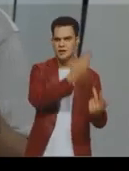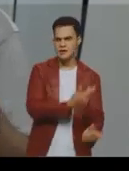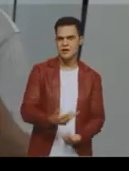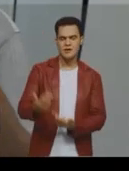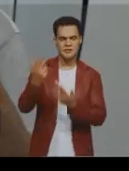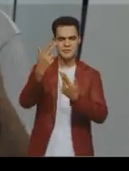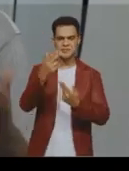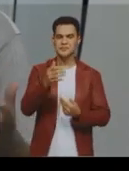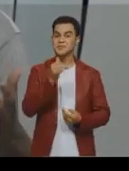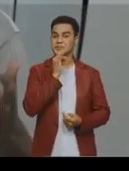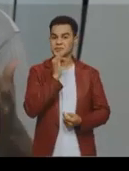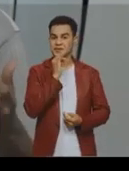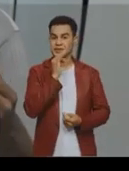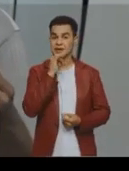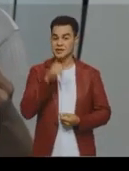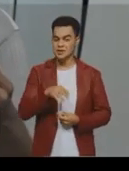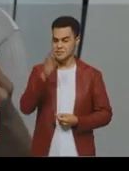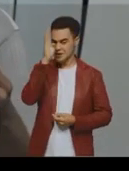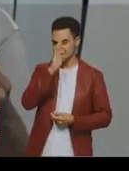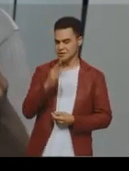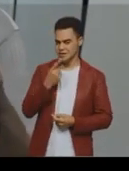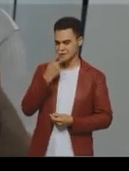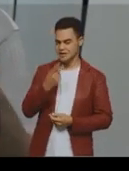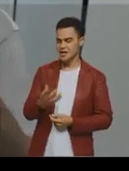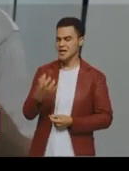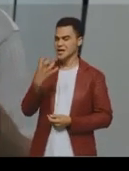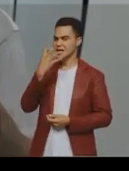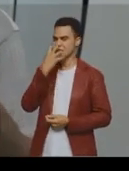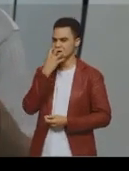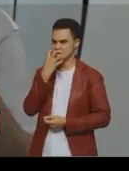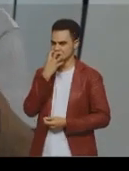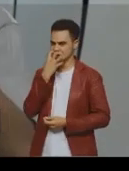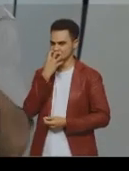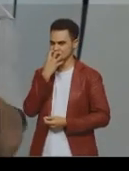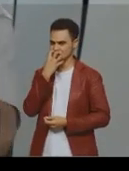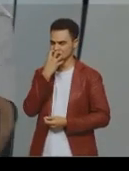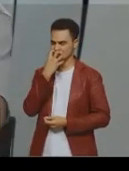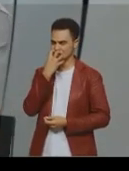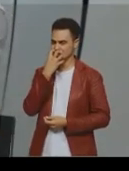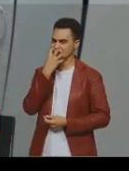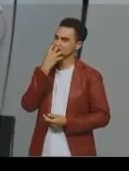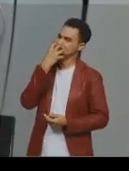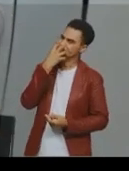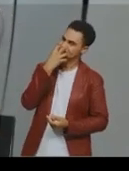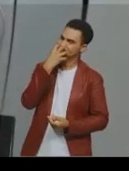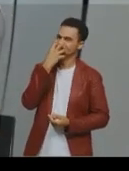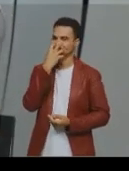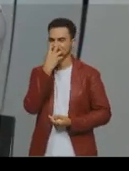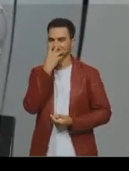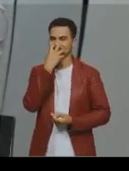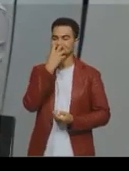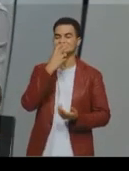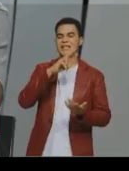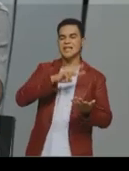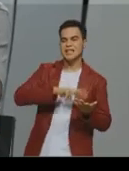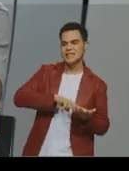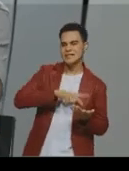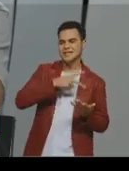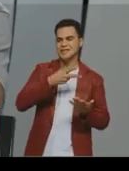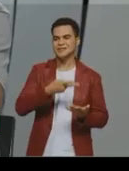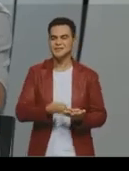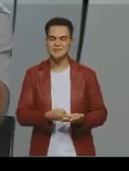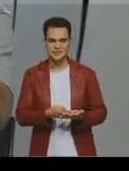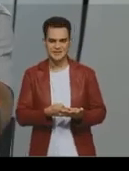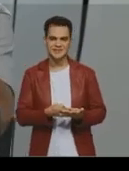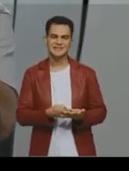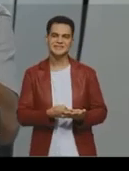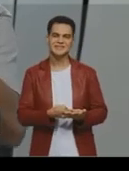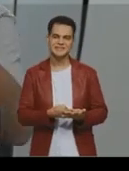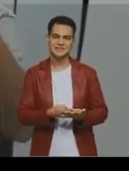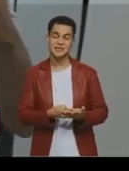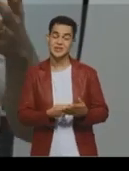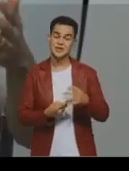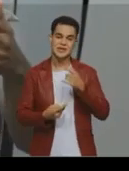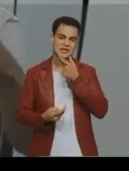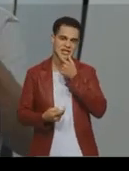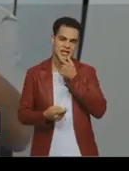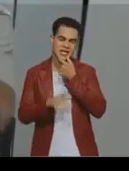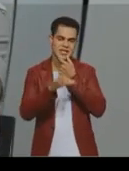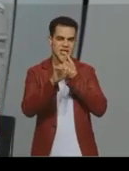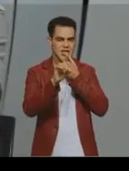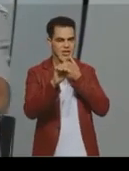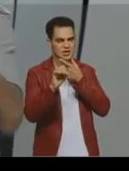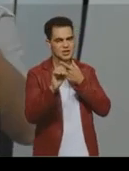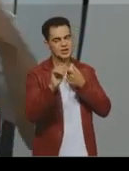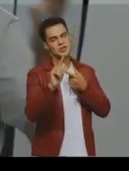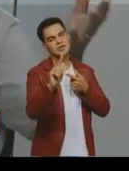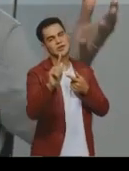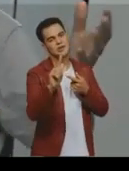falar cachorro, e aí, esse nome, existe tradução para ele no inglês, né? Dog, e